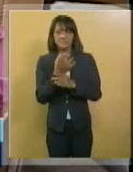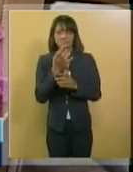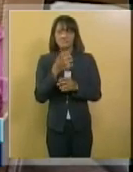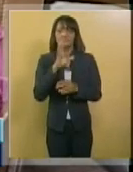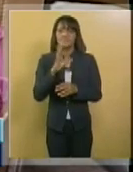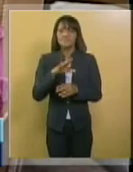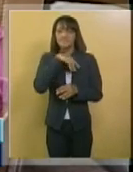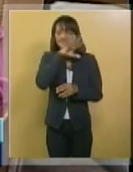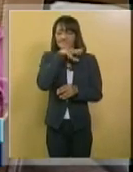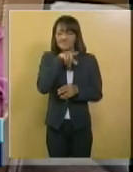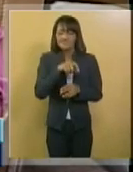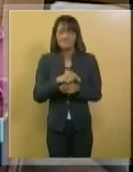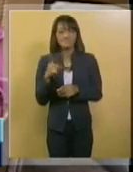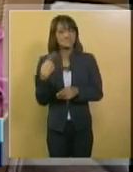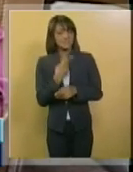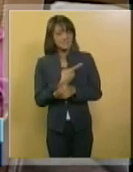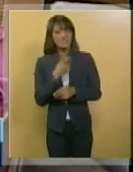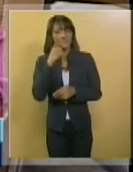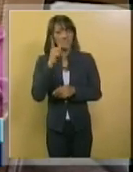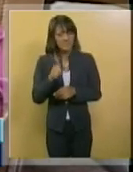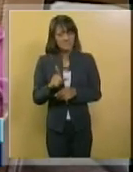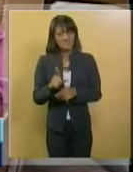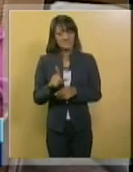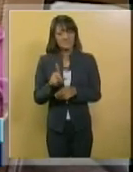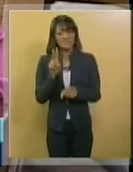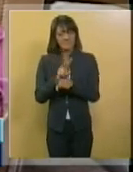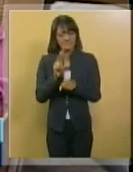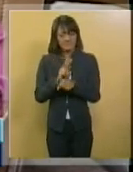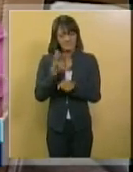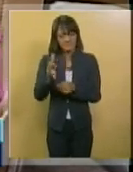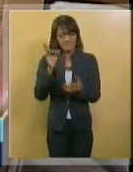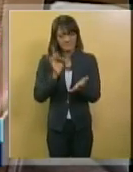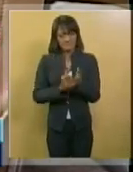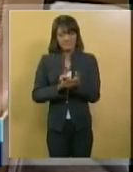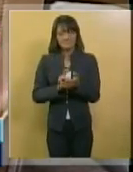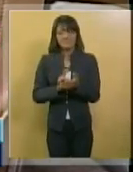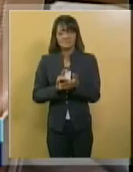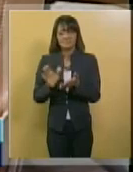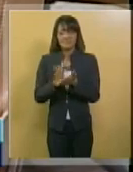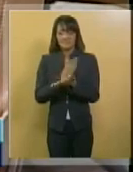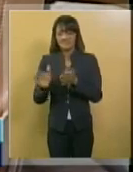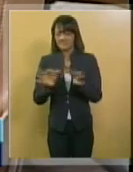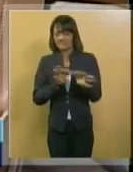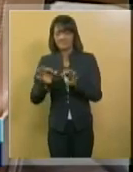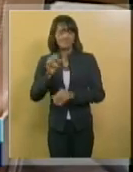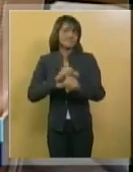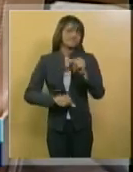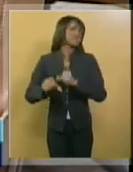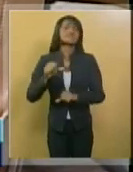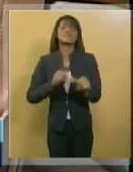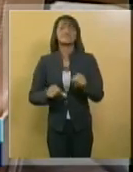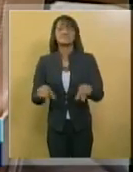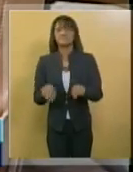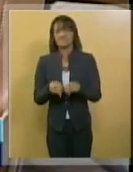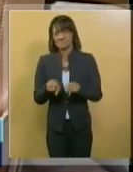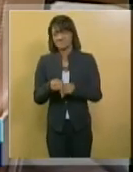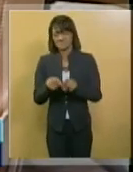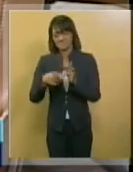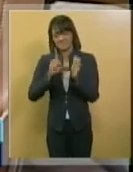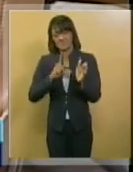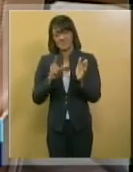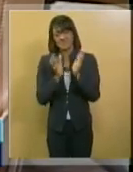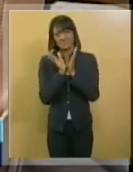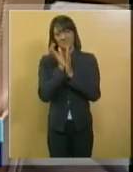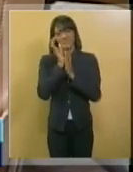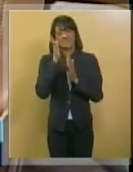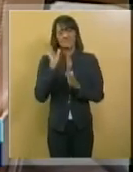muito fizemos, né, dentro das condições possíveis naquele momento, mas fizemos algumas adequações e modificações de protocolos que existiam dentro